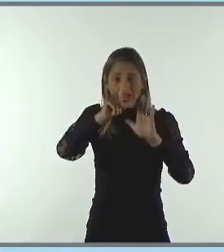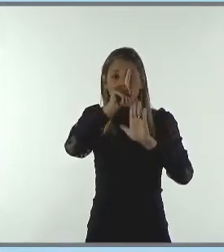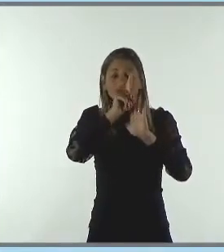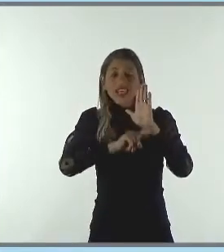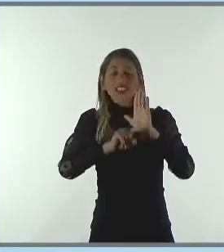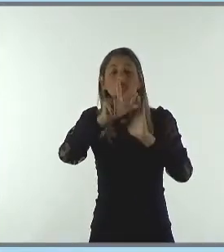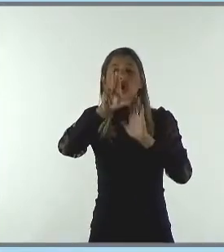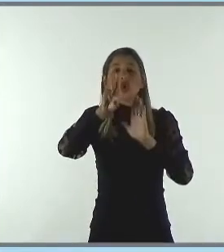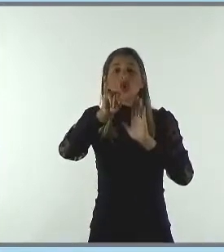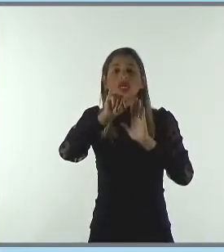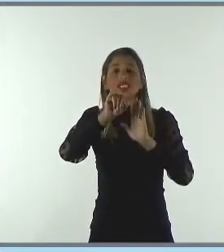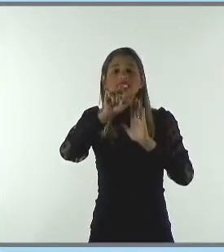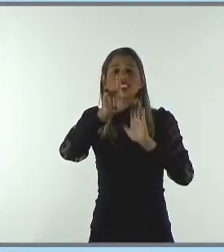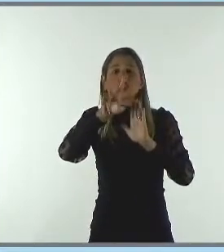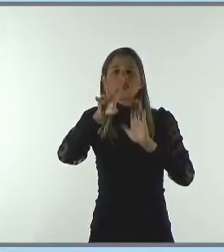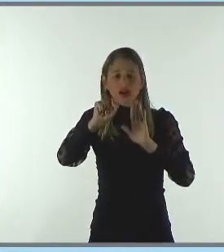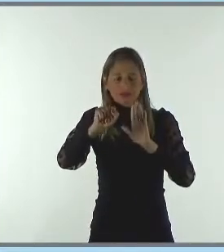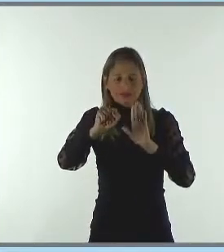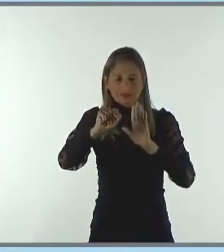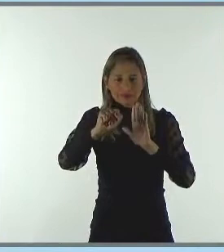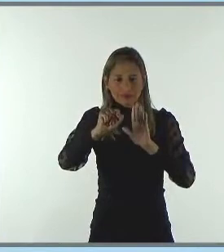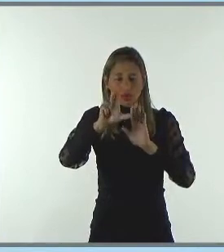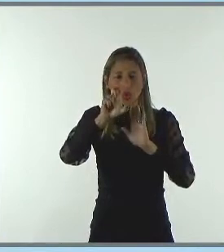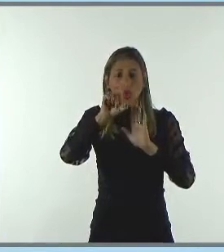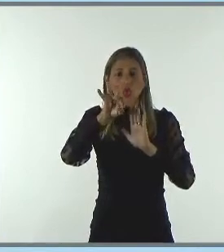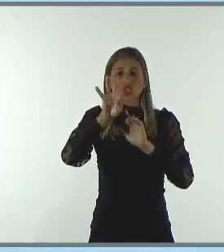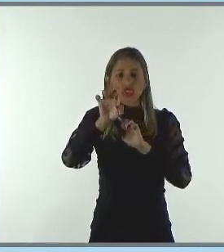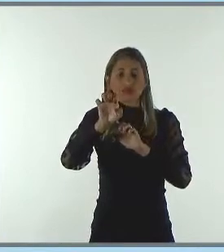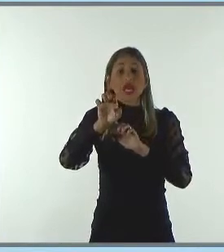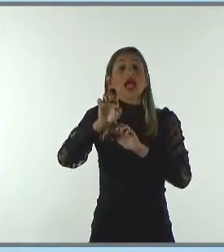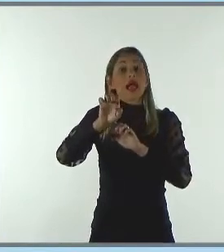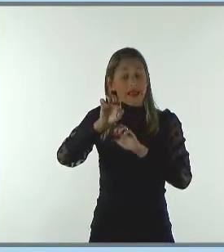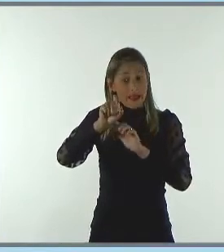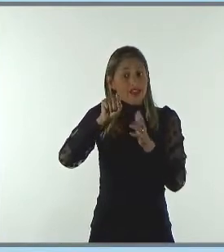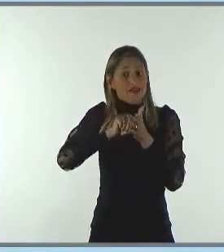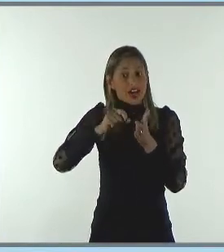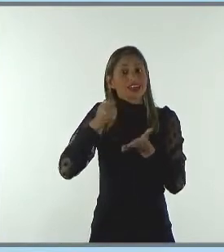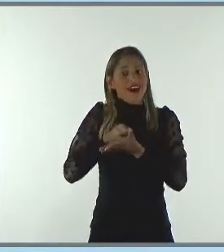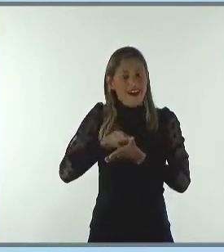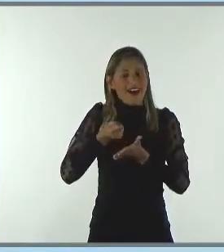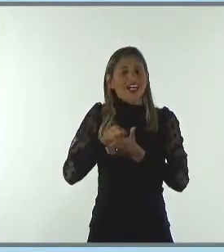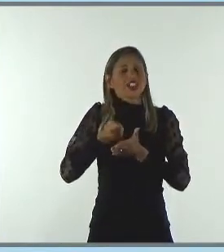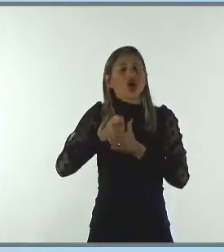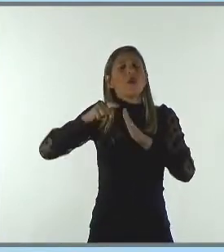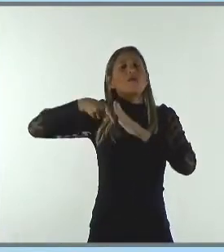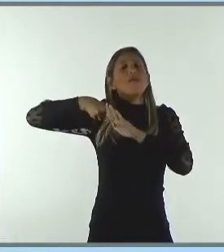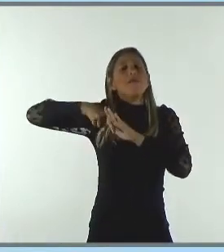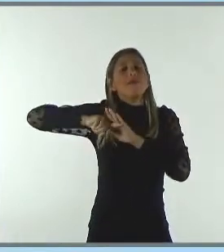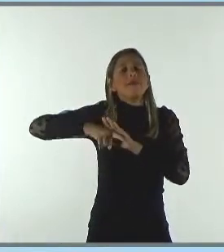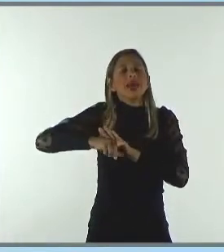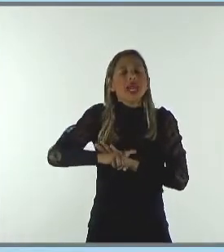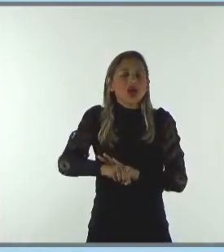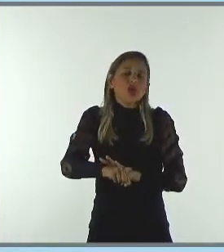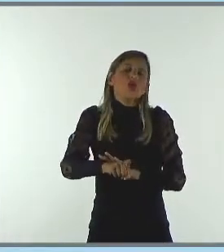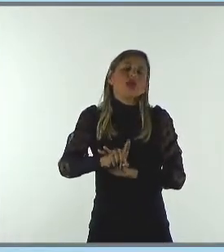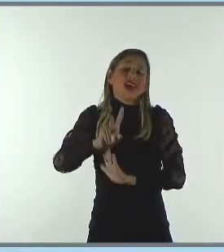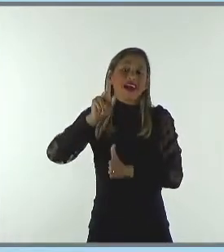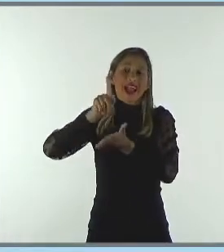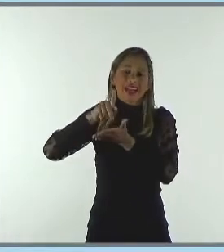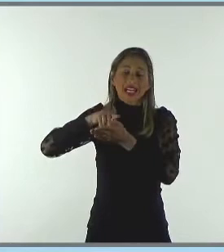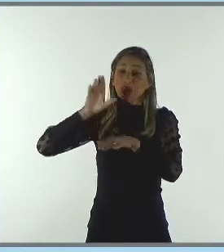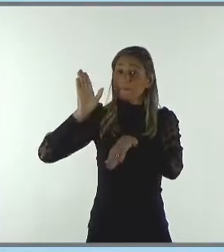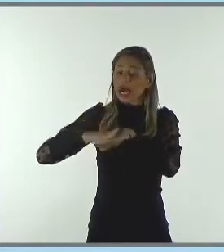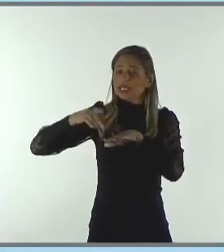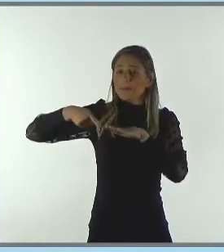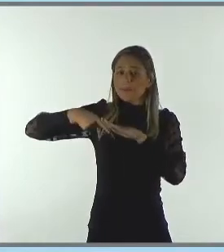o Cuti, né? Um autor radical, no sentido de alguém que mergulha nas realidades mais densas das